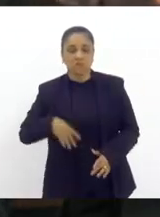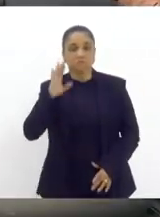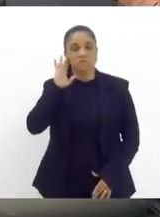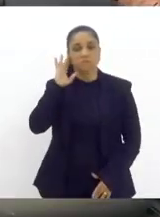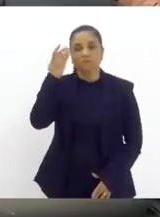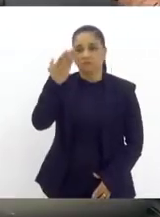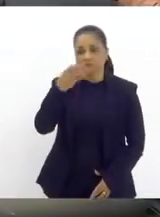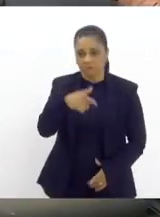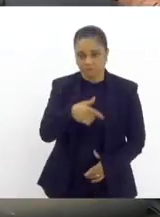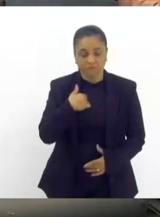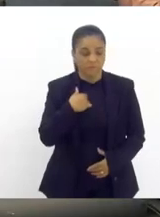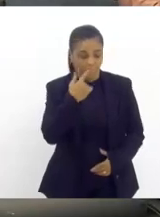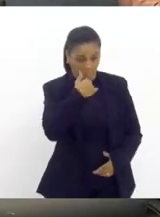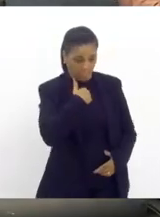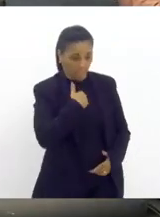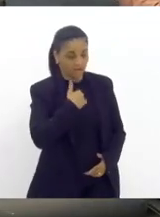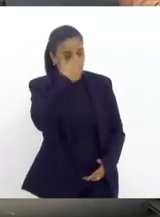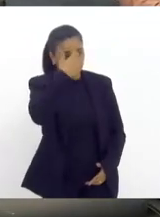jeito